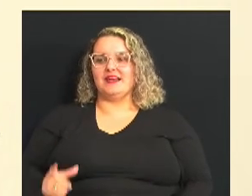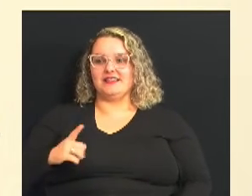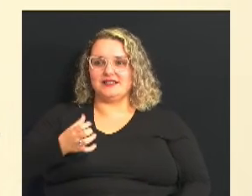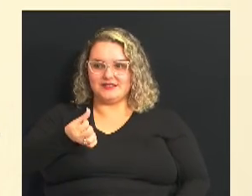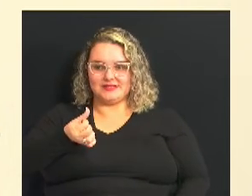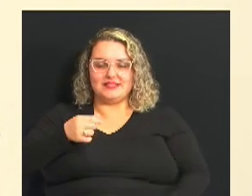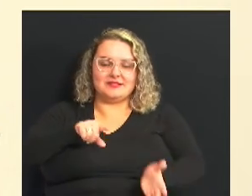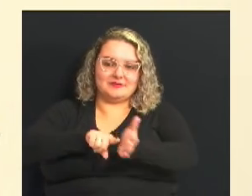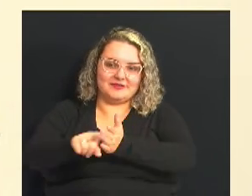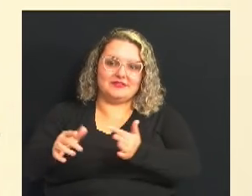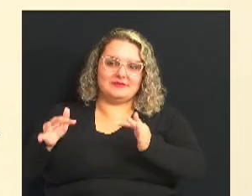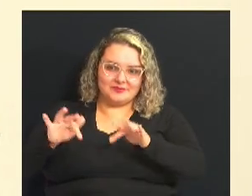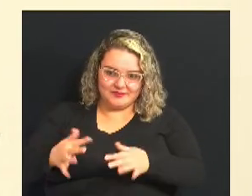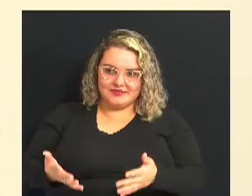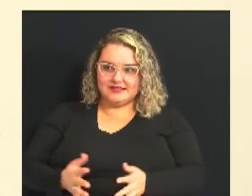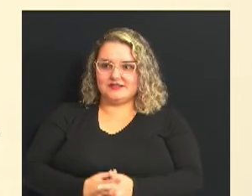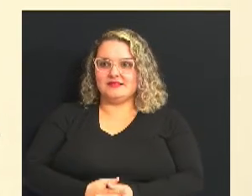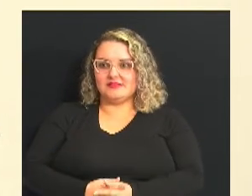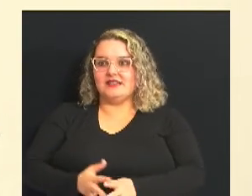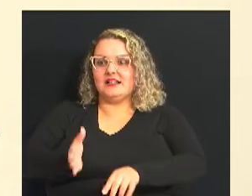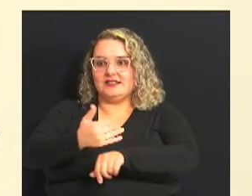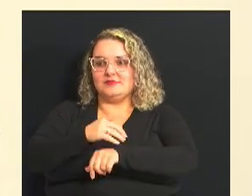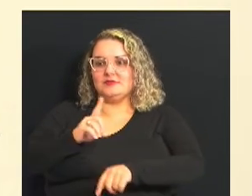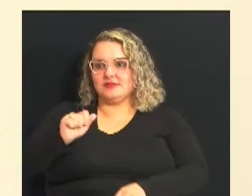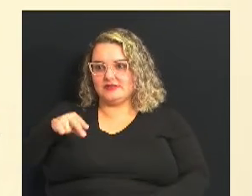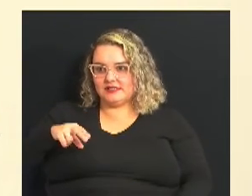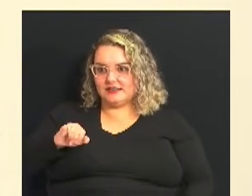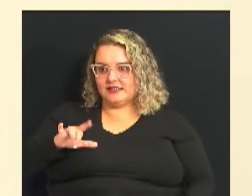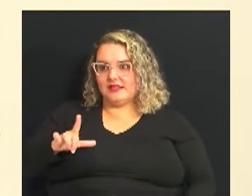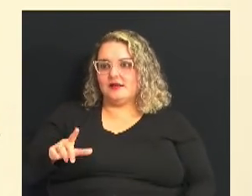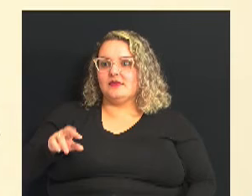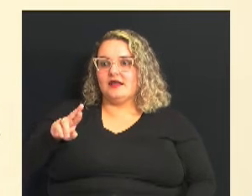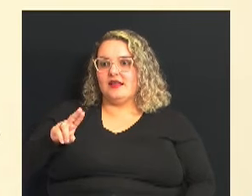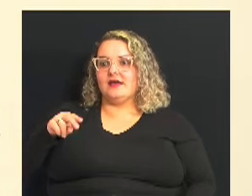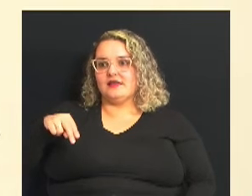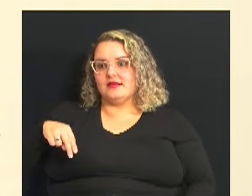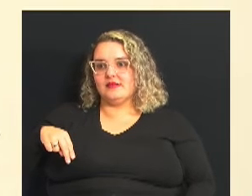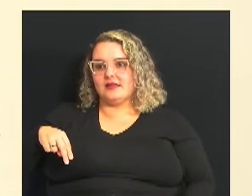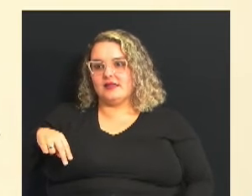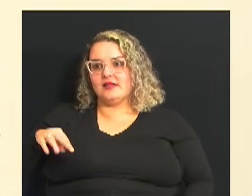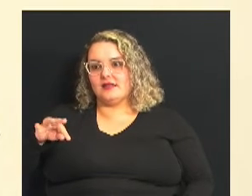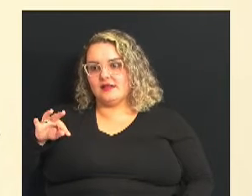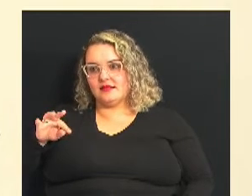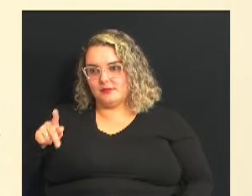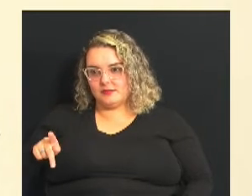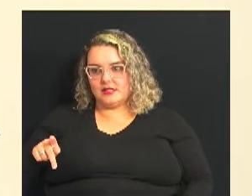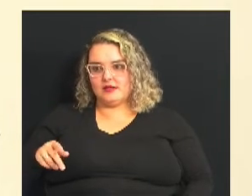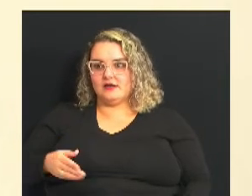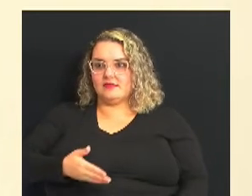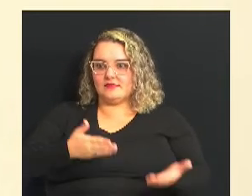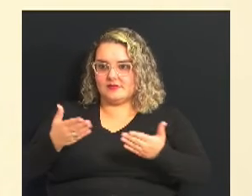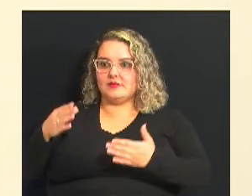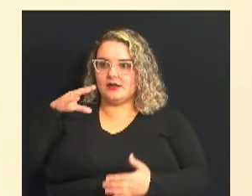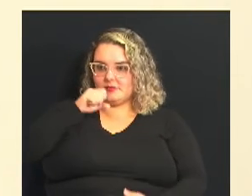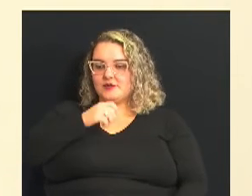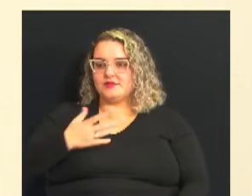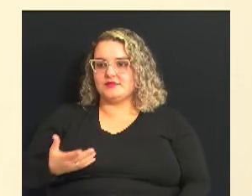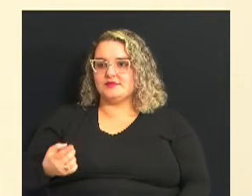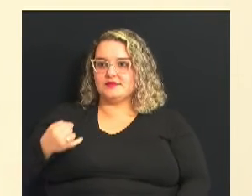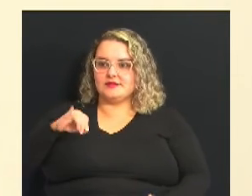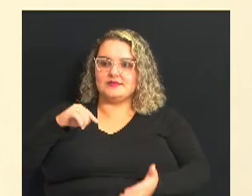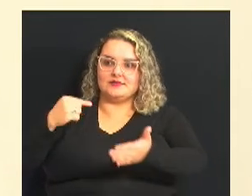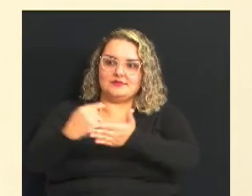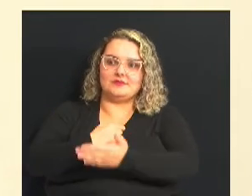o Daniel, vamos passar para o pessoal da RNP dar uma palavrinha, fazer uma apresentação e se tiver perguntas